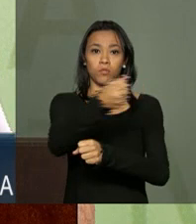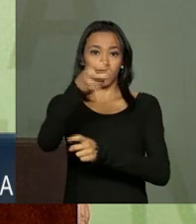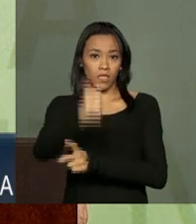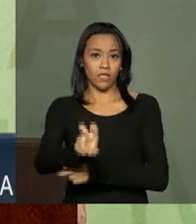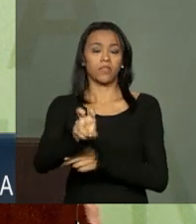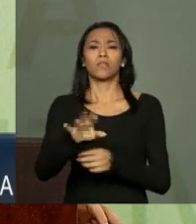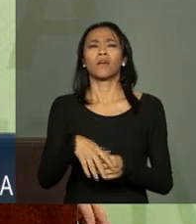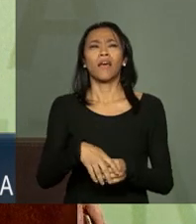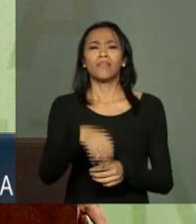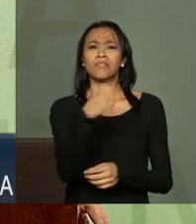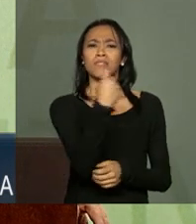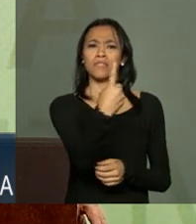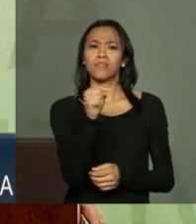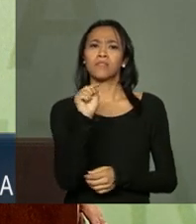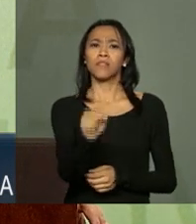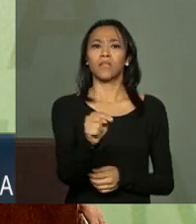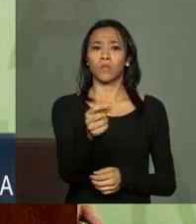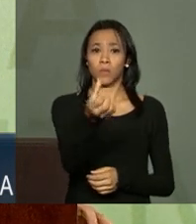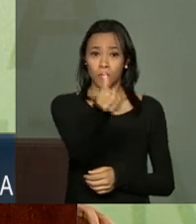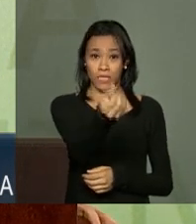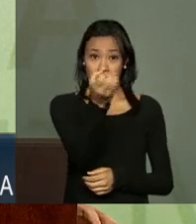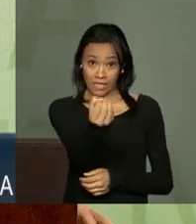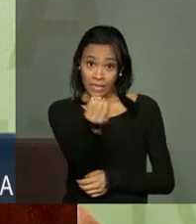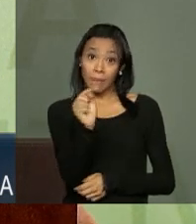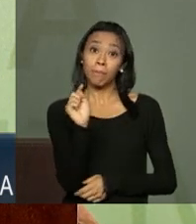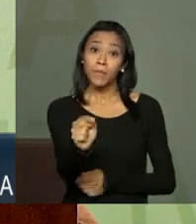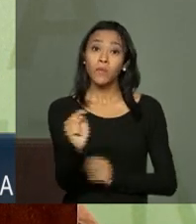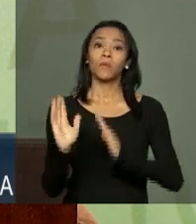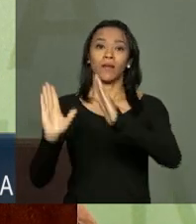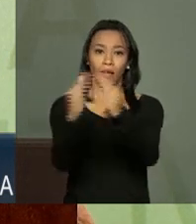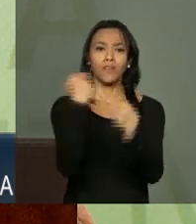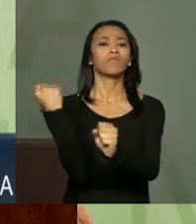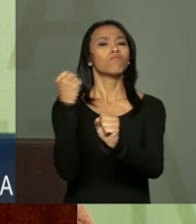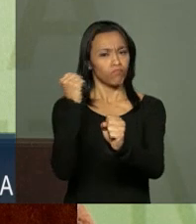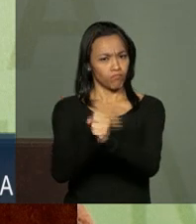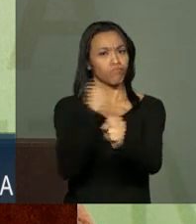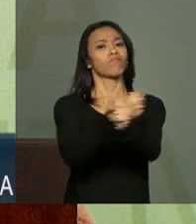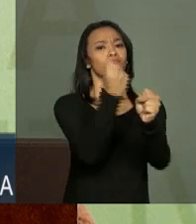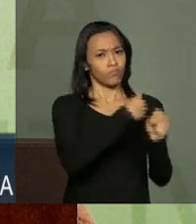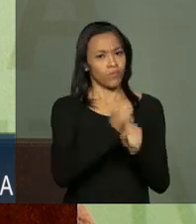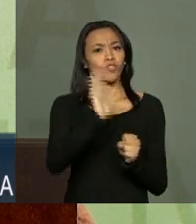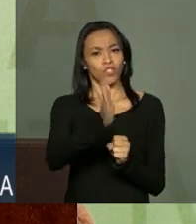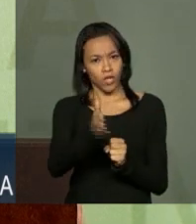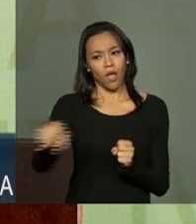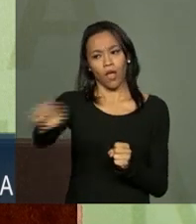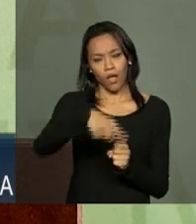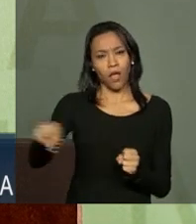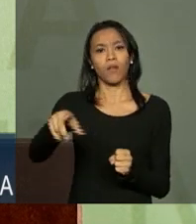160 mil moradias foram construídas pelos movimentos rurais e entidades,